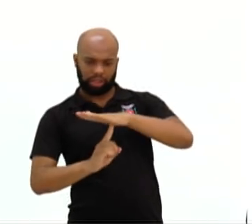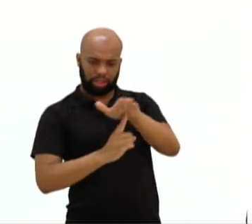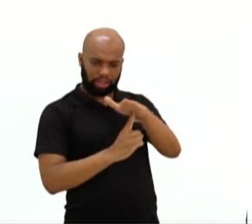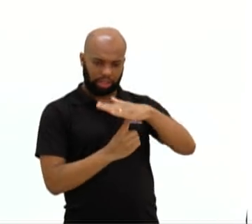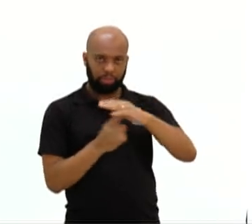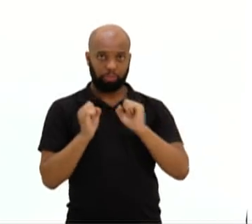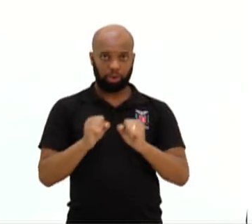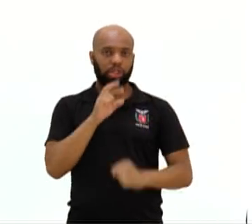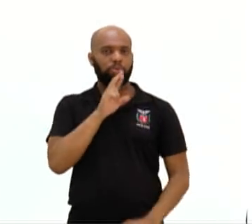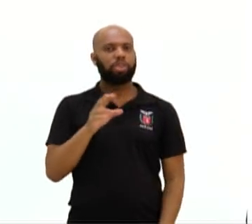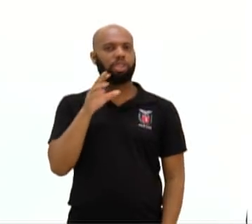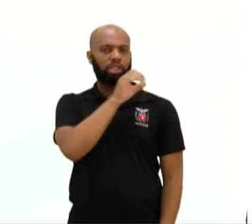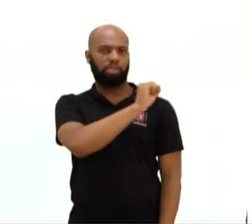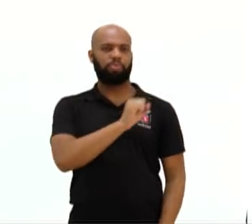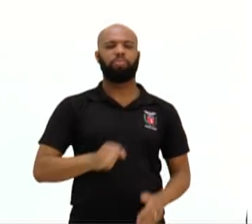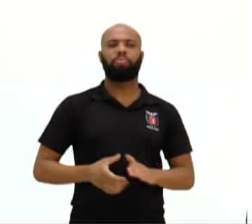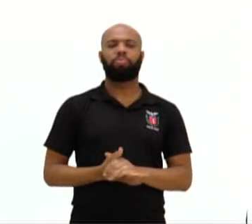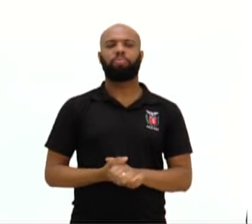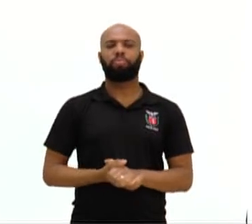rapidinho lá.